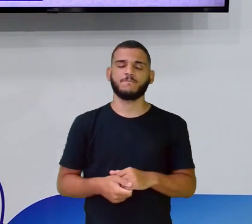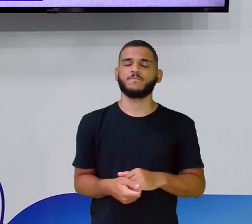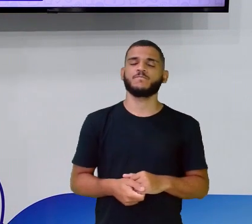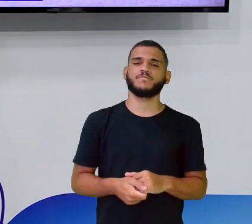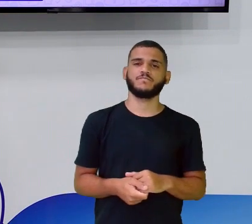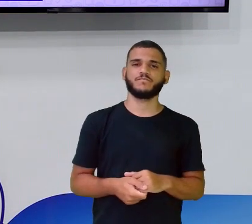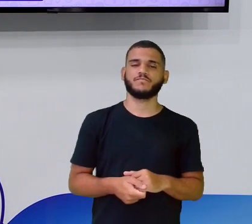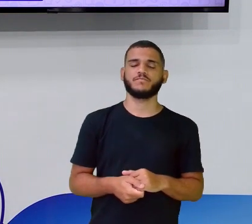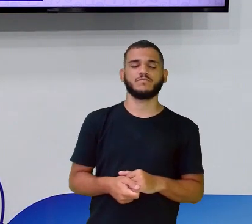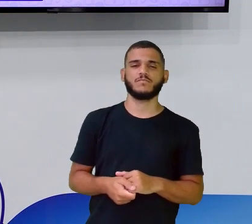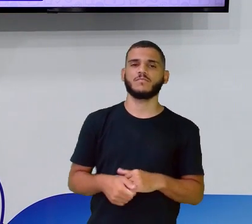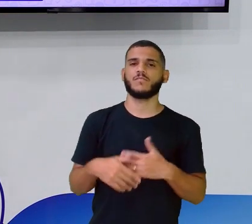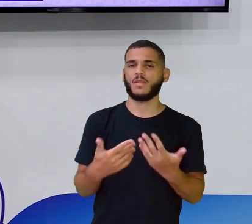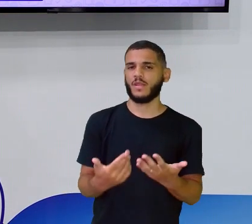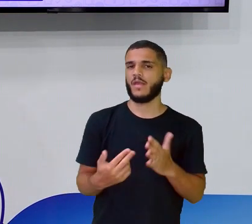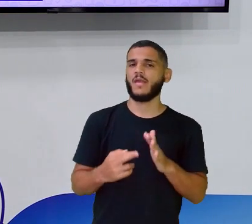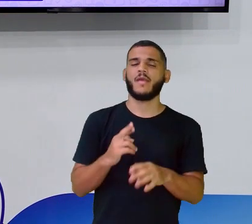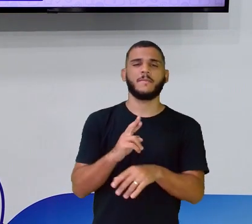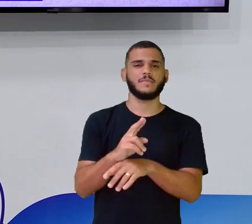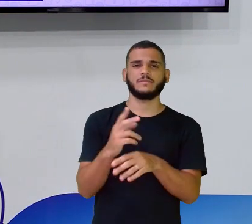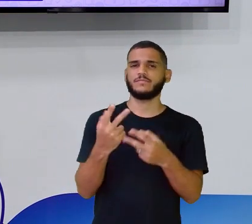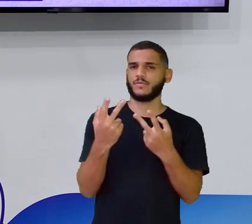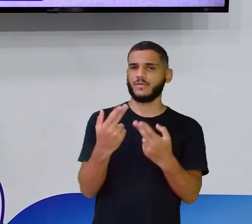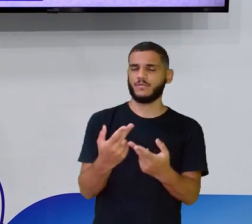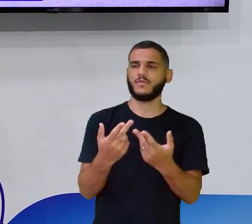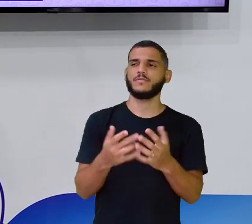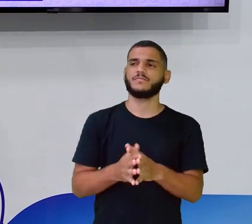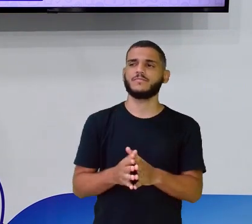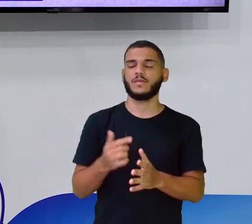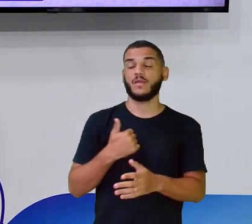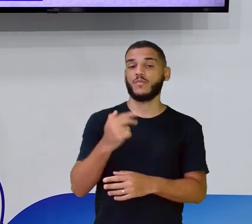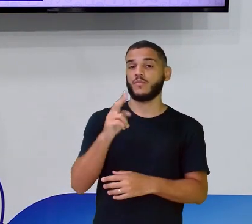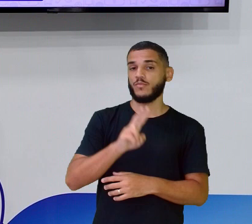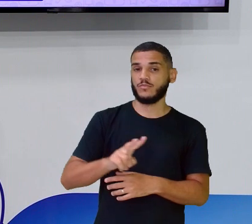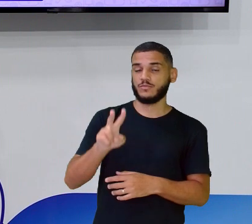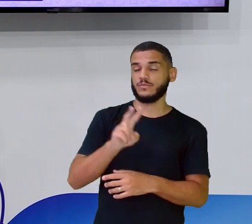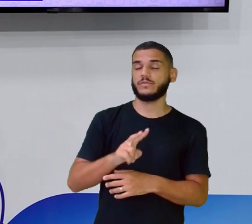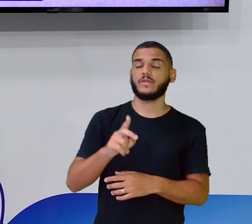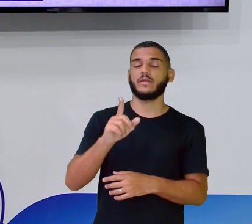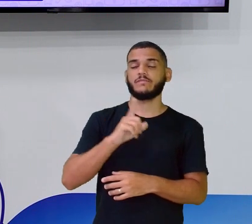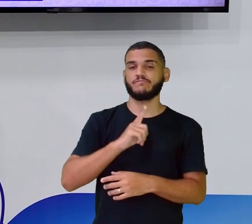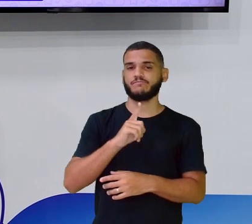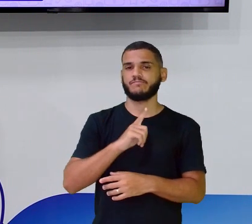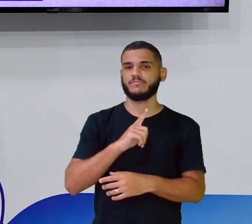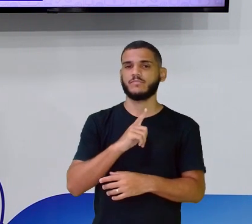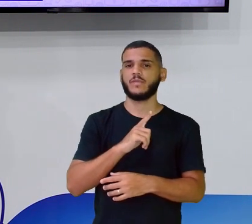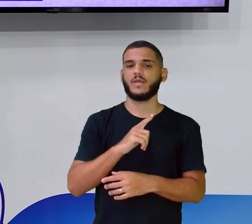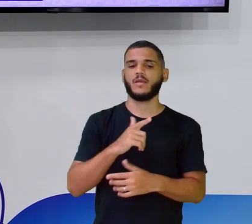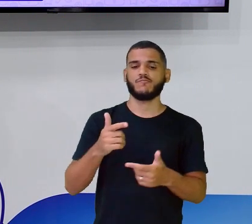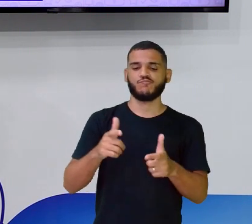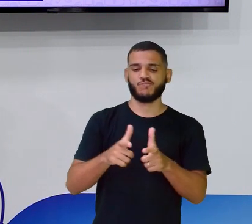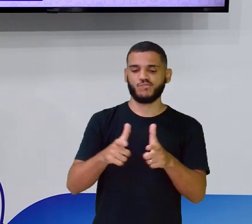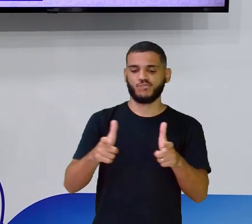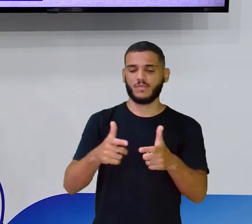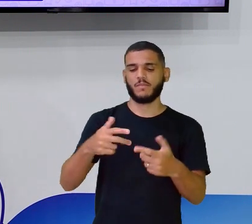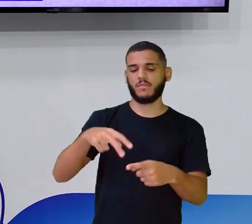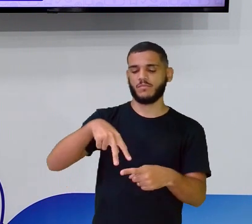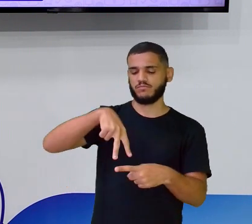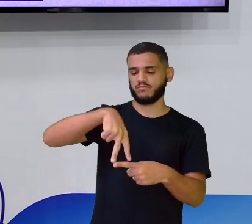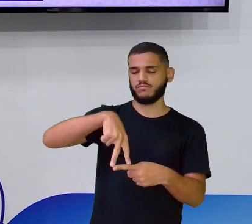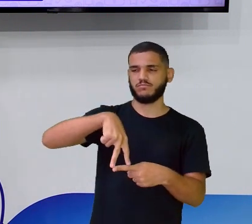triângulo equilátero. Todas as medidas, eu usei o mesmo tamanho de palito para formar